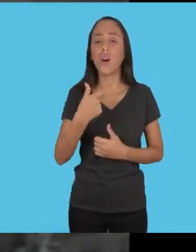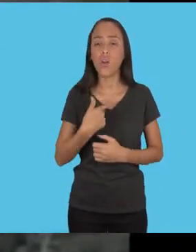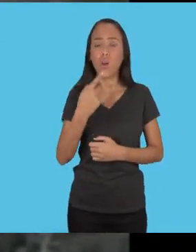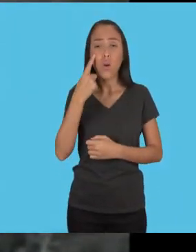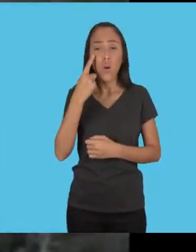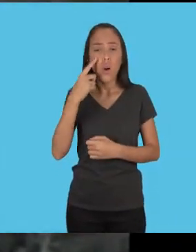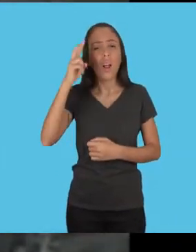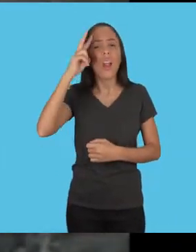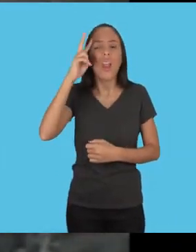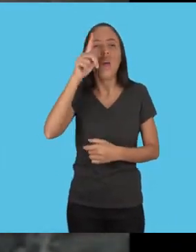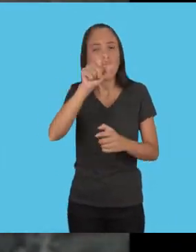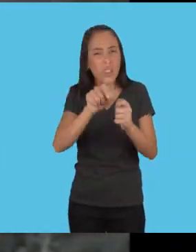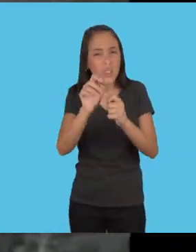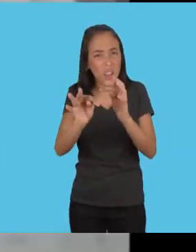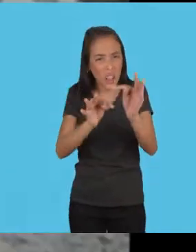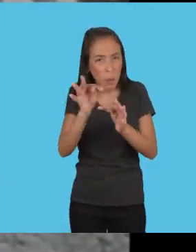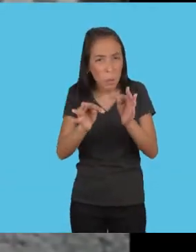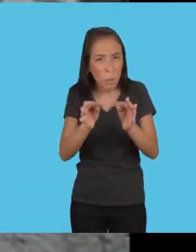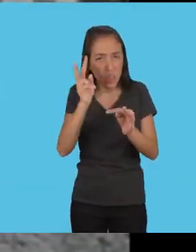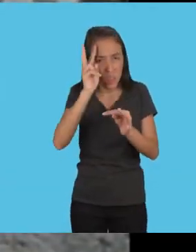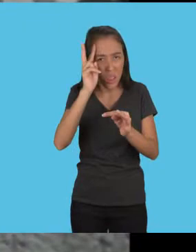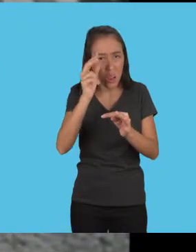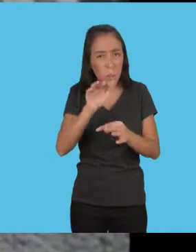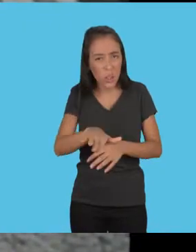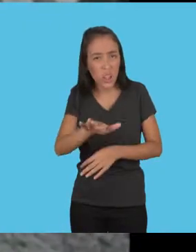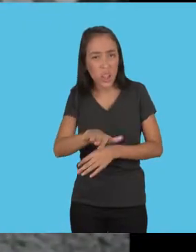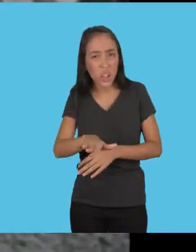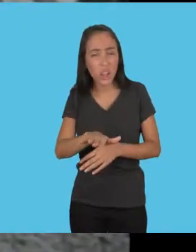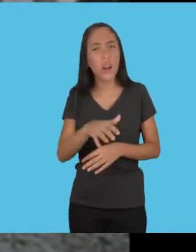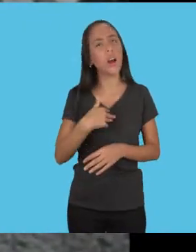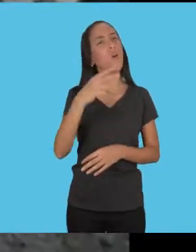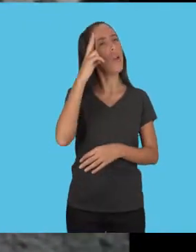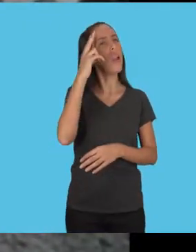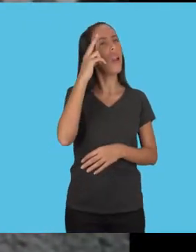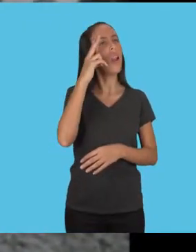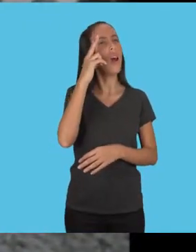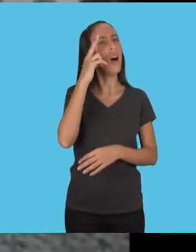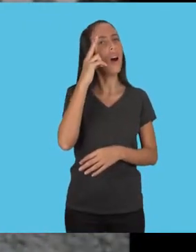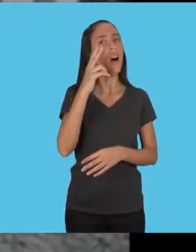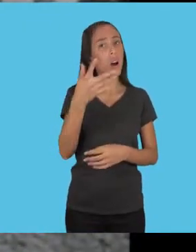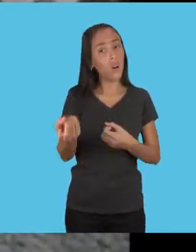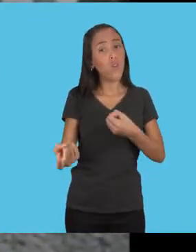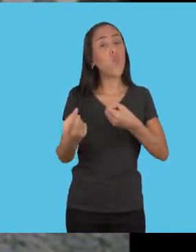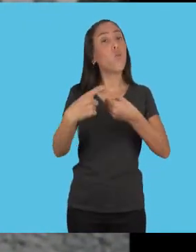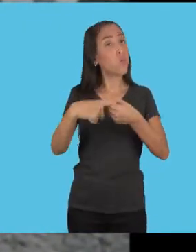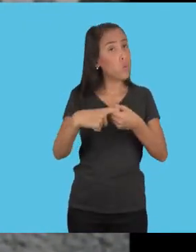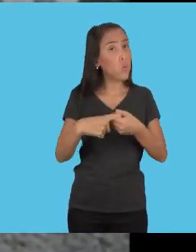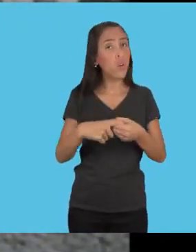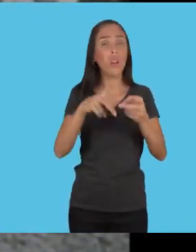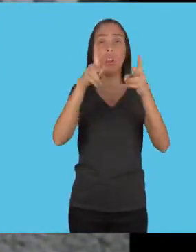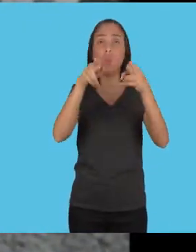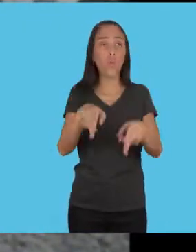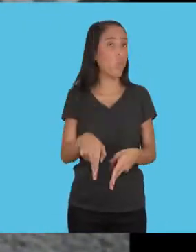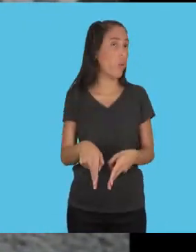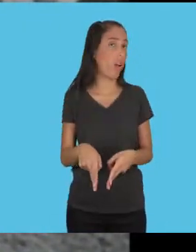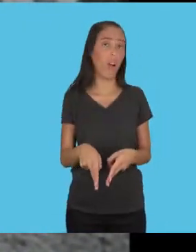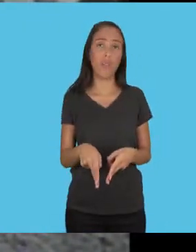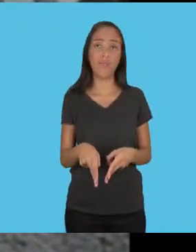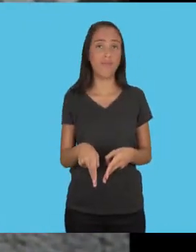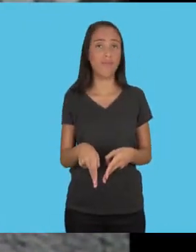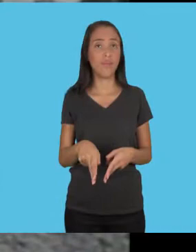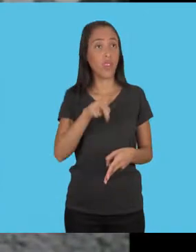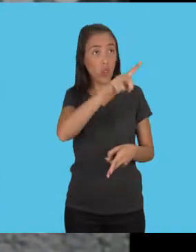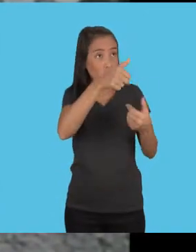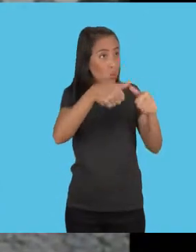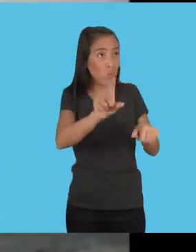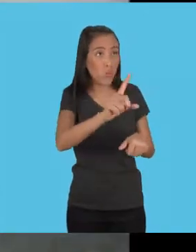criança que o senhor tratou? Eu disse, ela voltou do mesmo jeito. O senhor